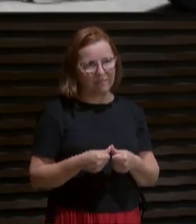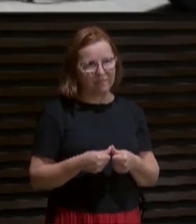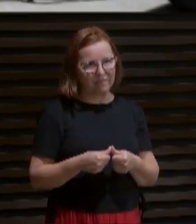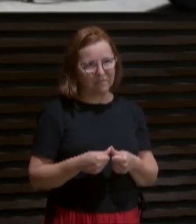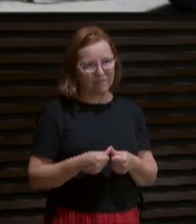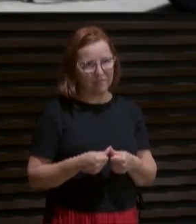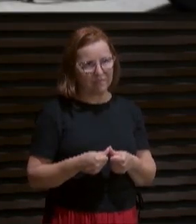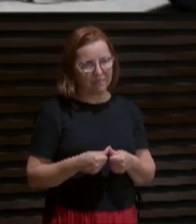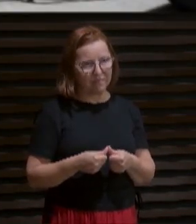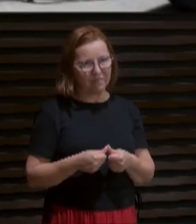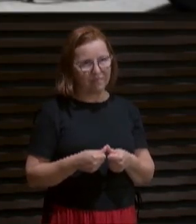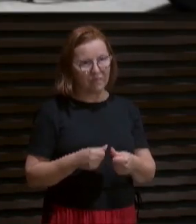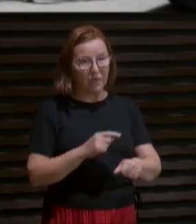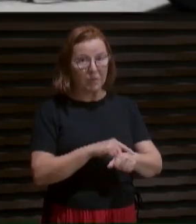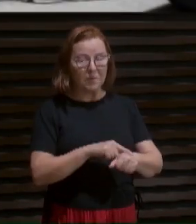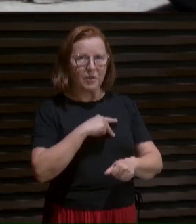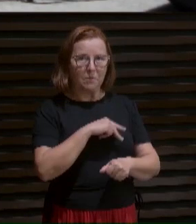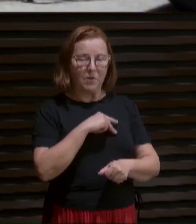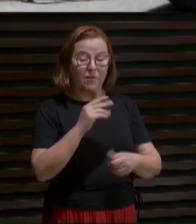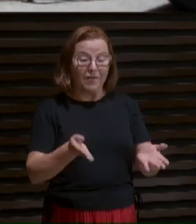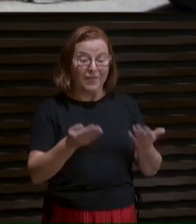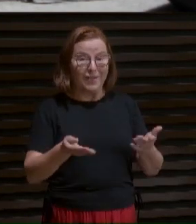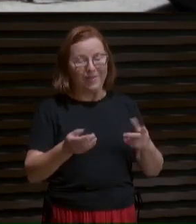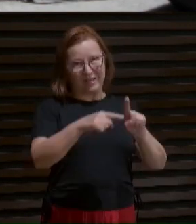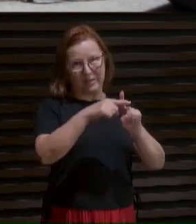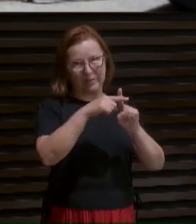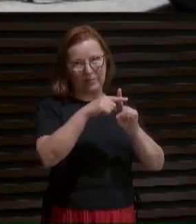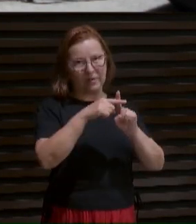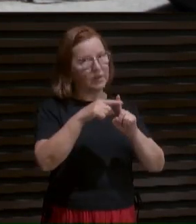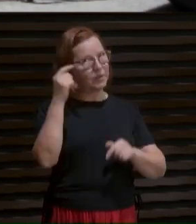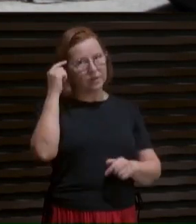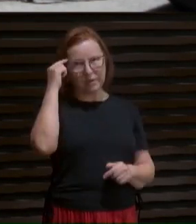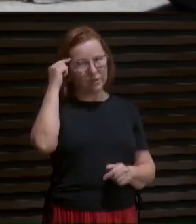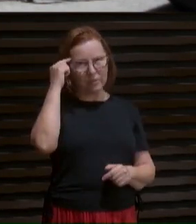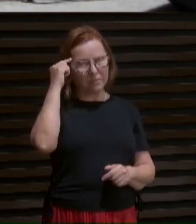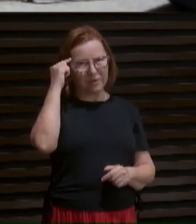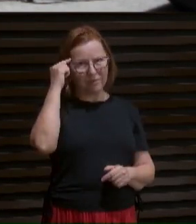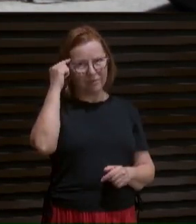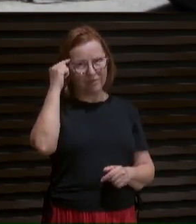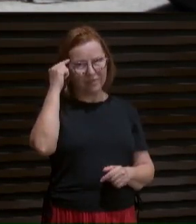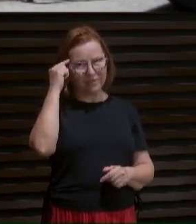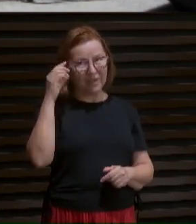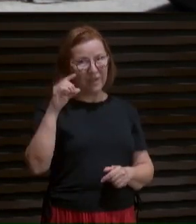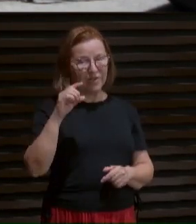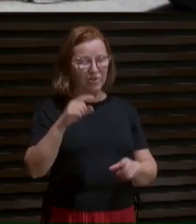Quando Paulo exaltou a cruz, ele não pensou no madeiro em